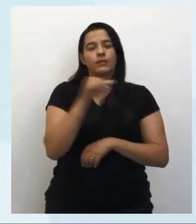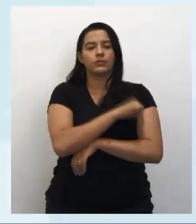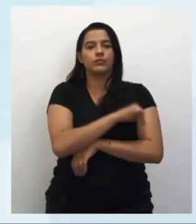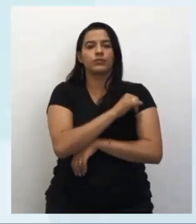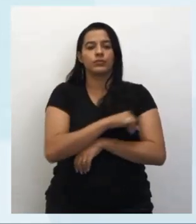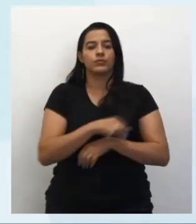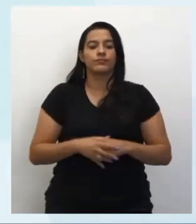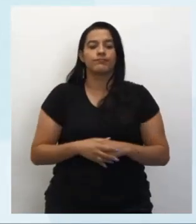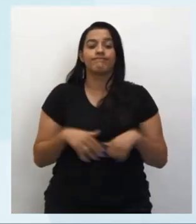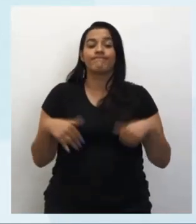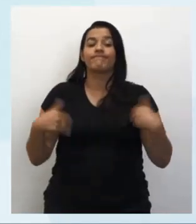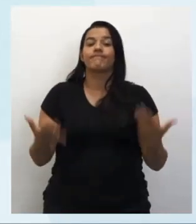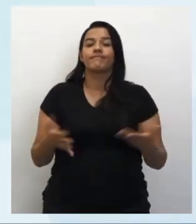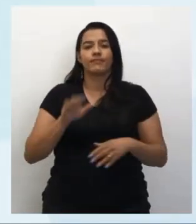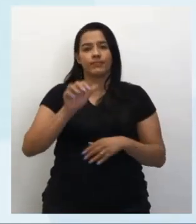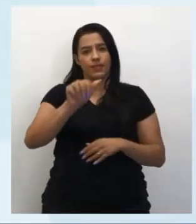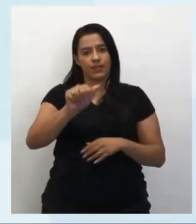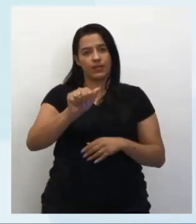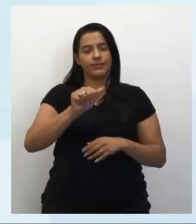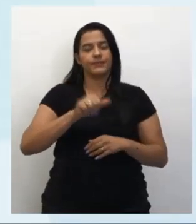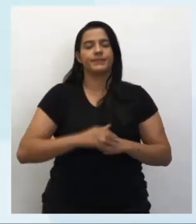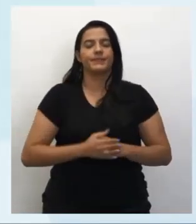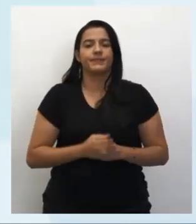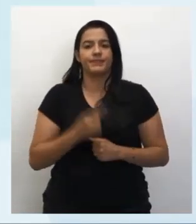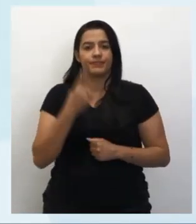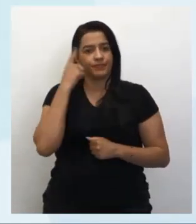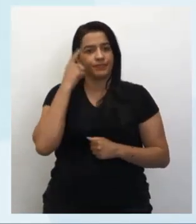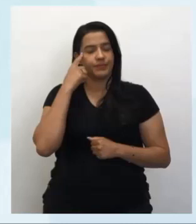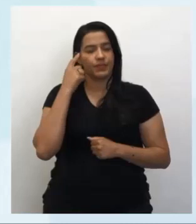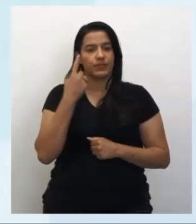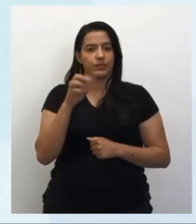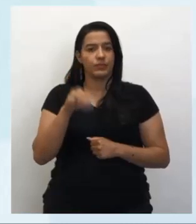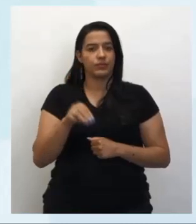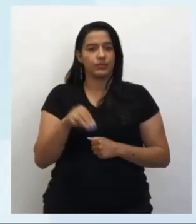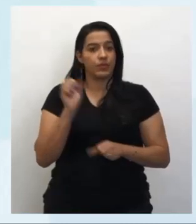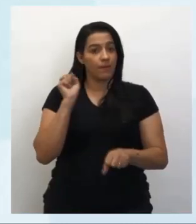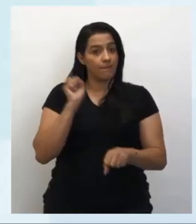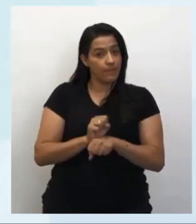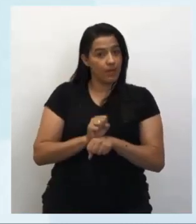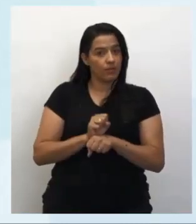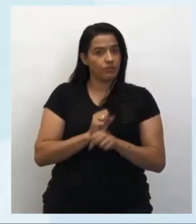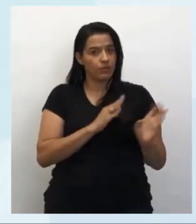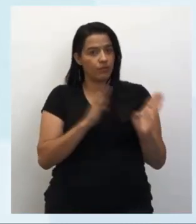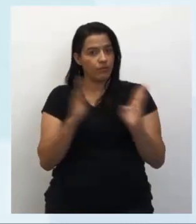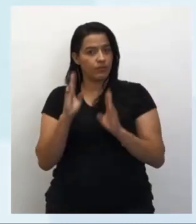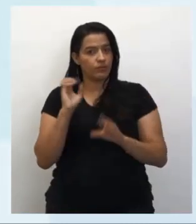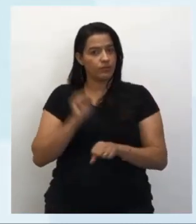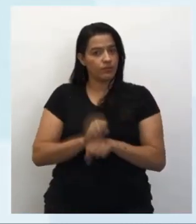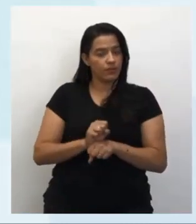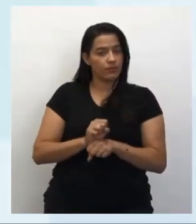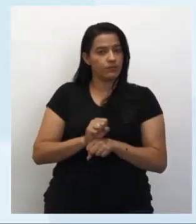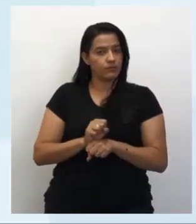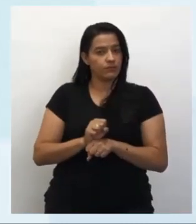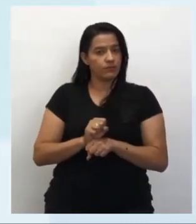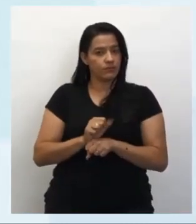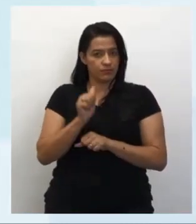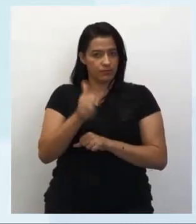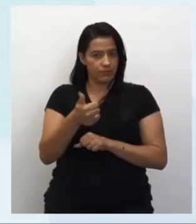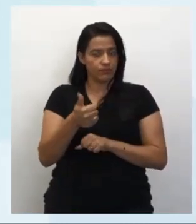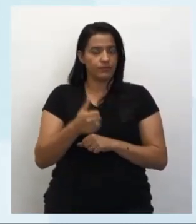eu dei a resposta, será? Pensa aí um minutinho e já voltamos com a resposta. Dá uma pausa no seu